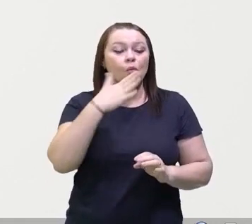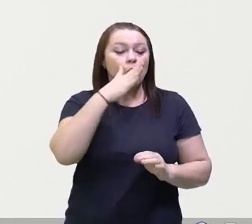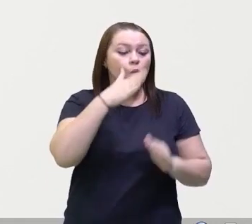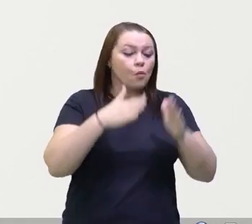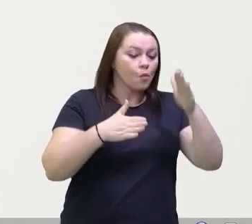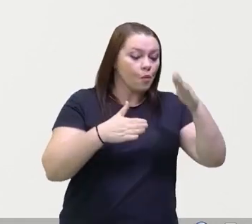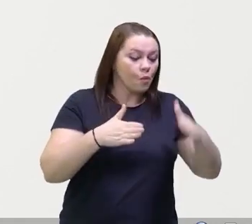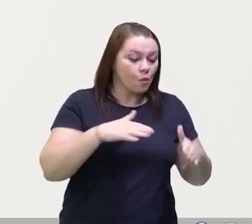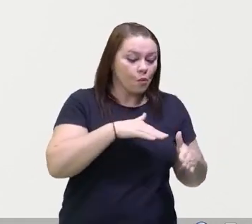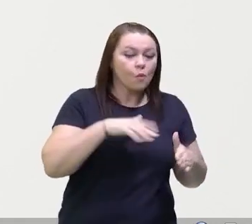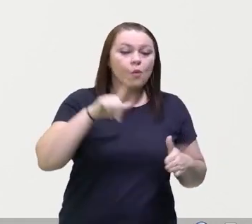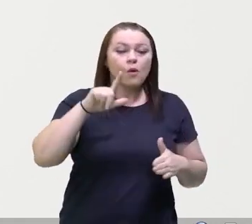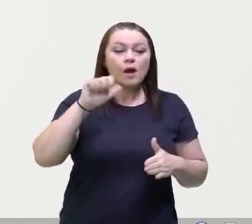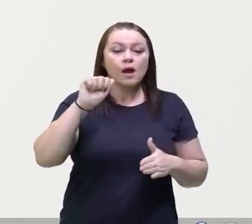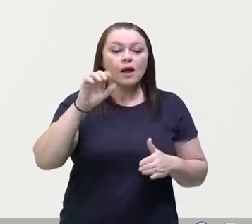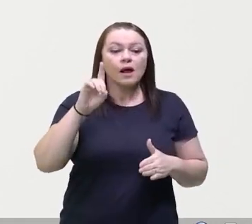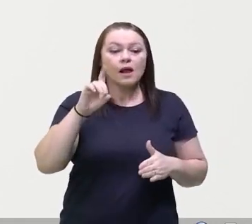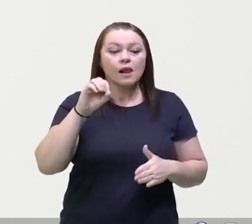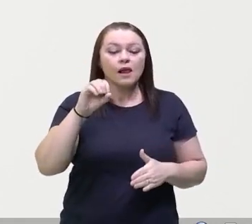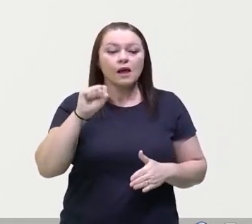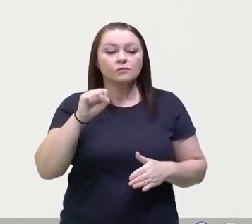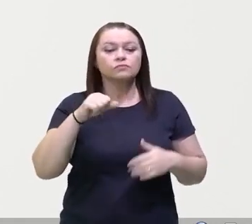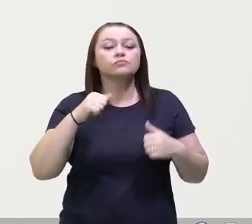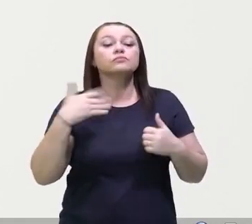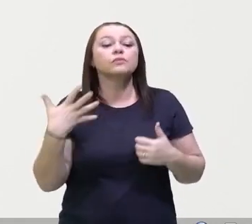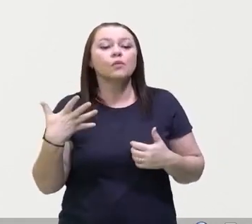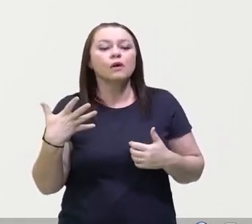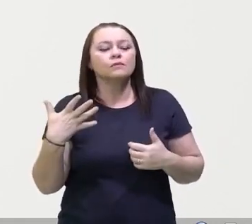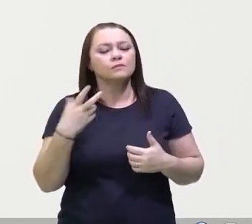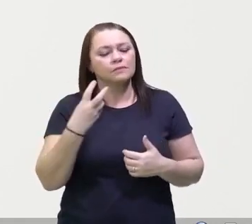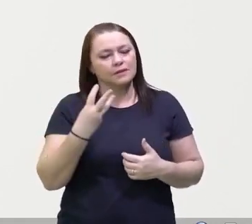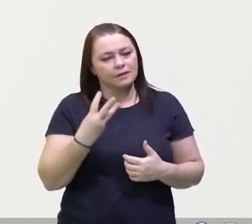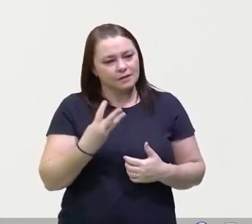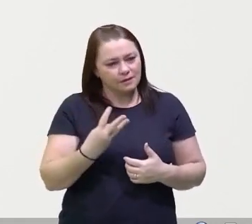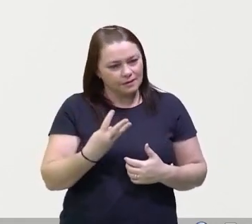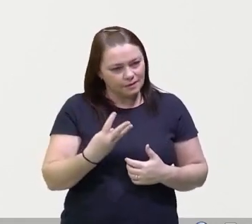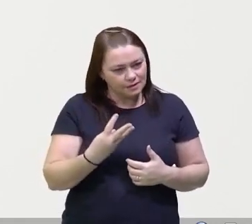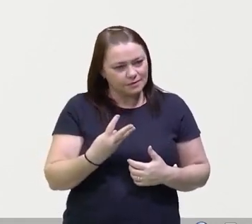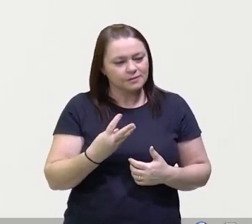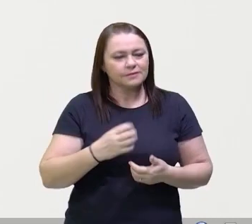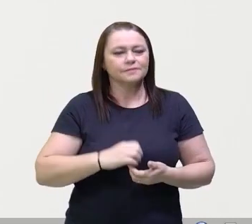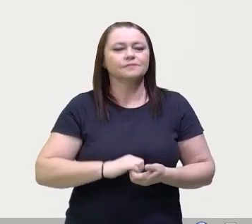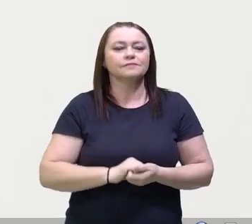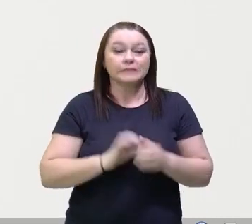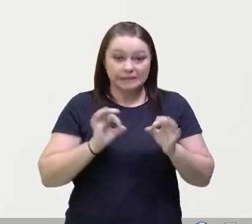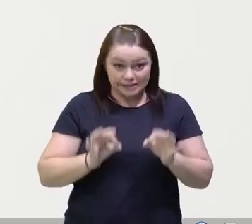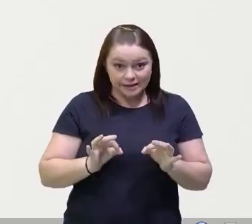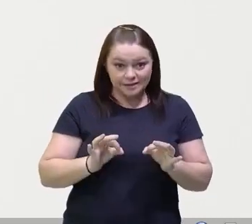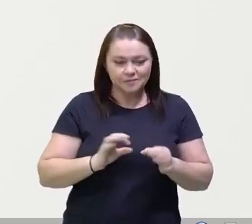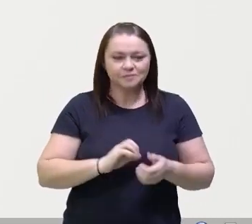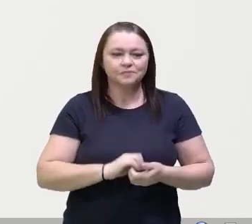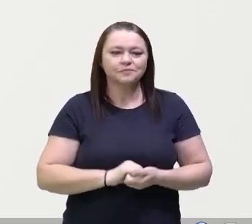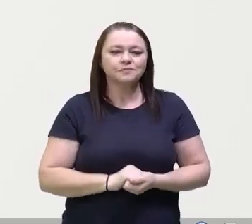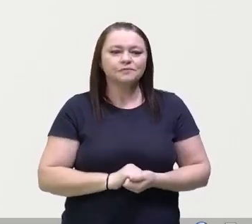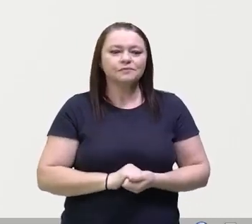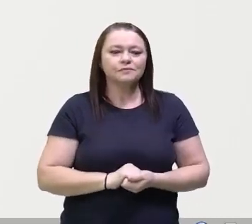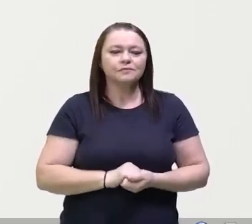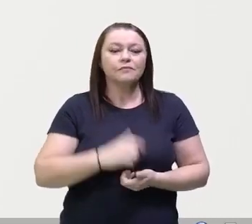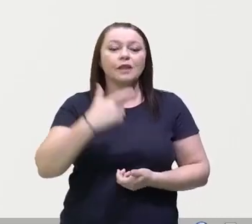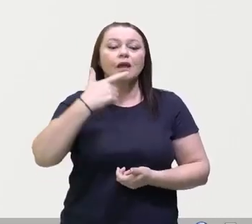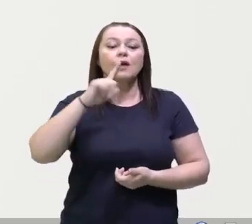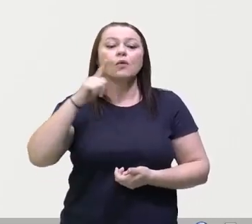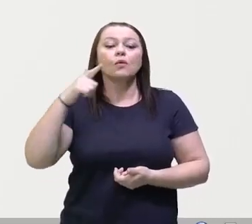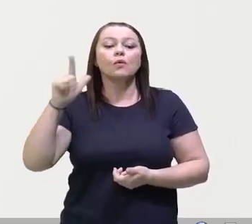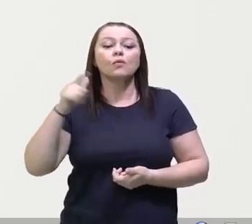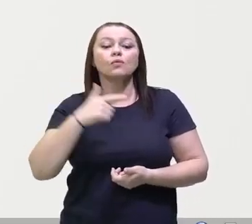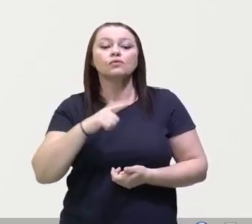3 lados, olha aqui, ó, 3 lados, 1, 2, 3, tá certo? E esses outros